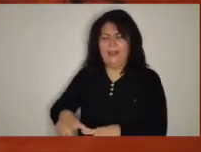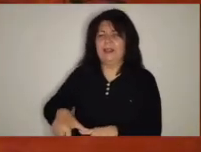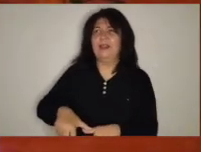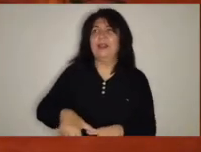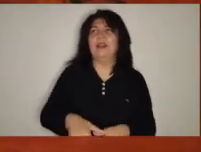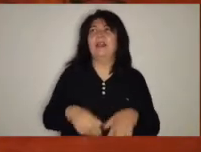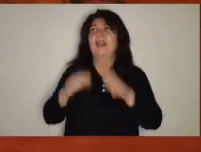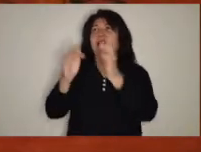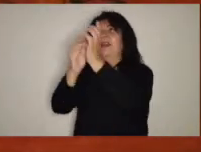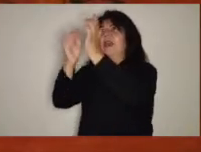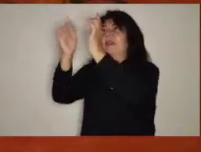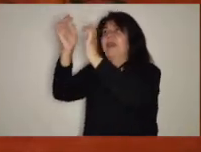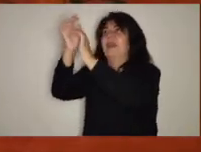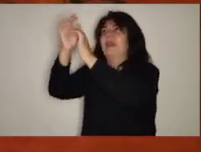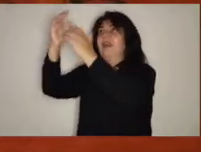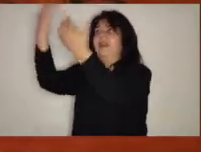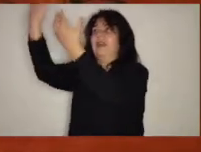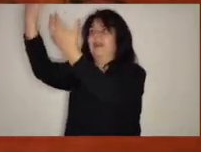vamos